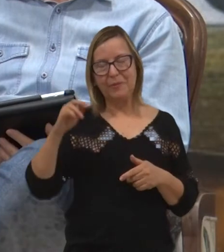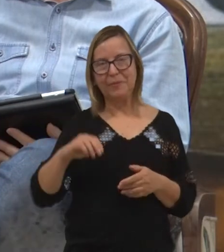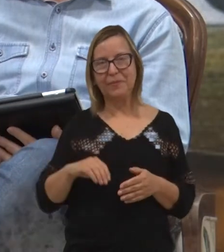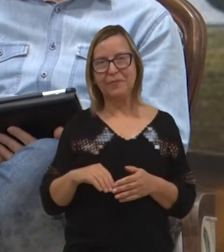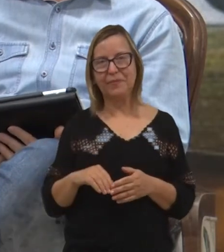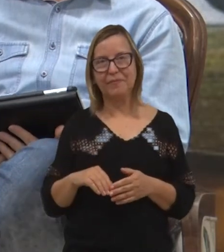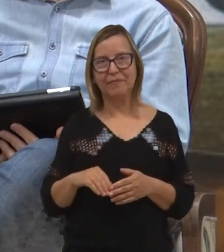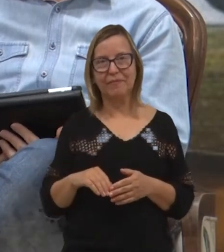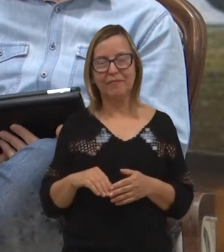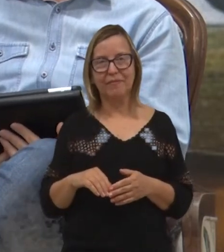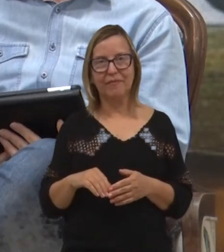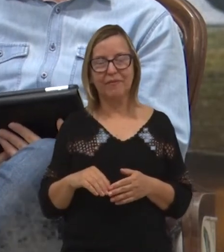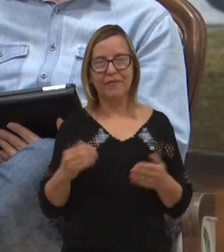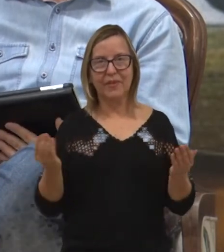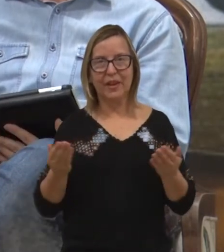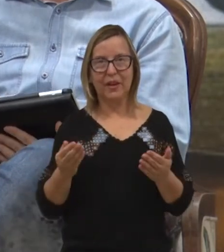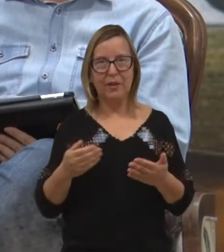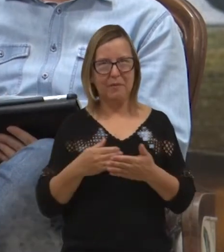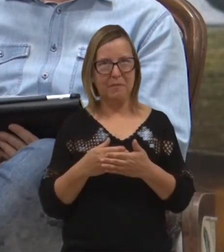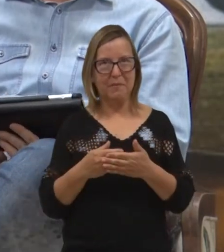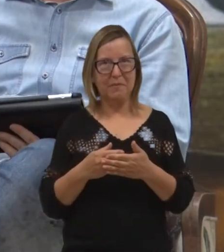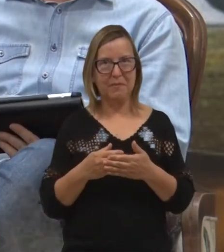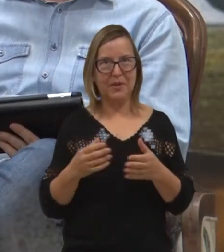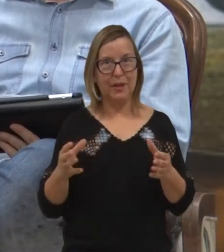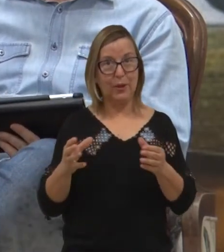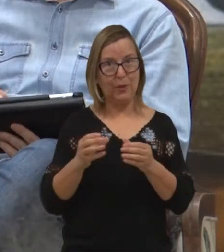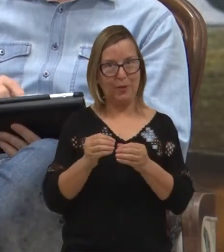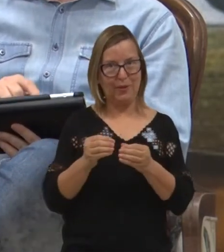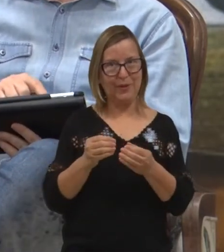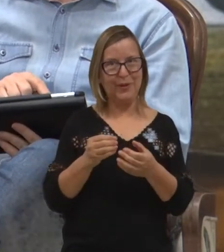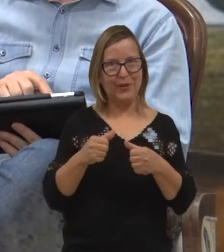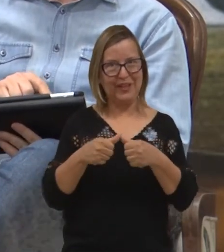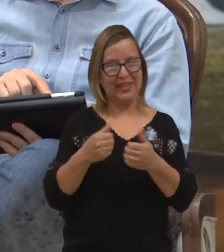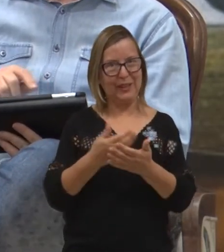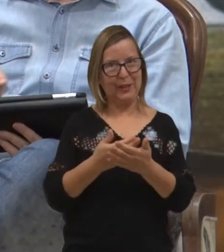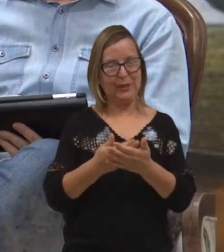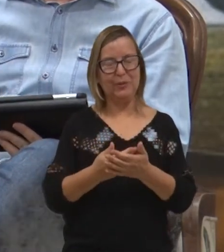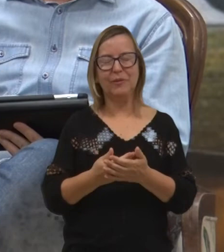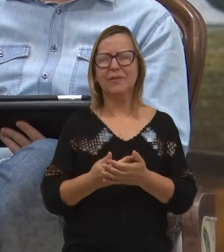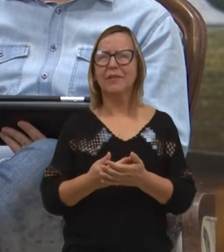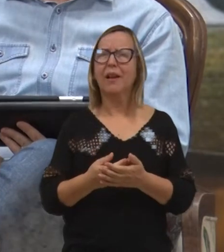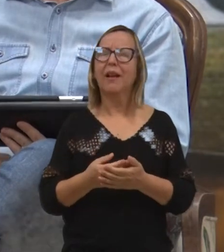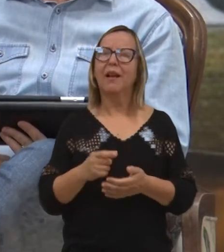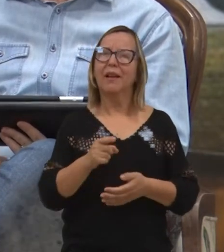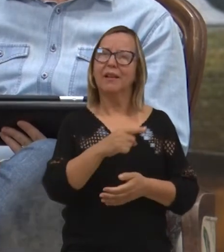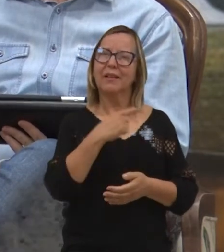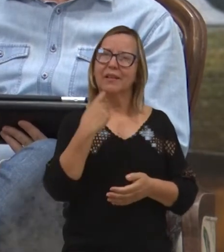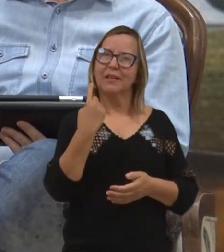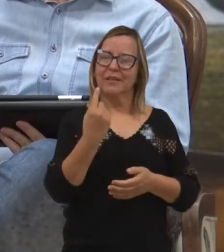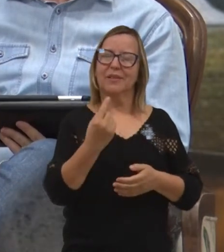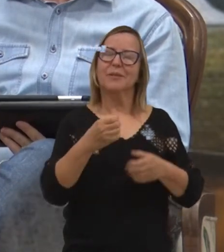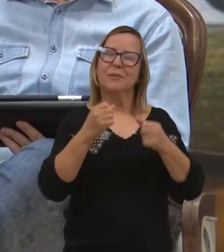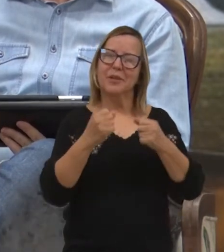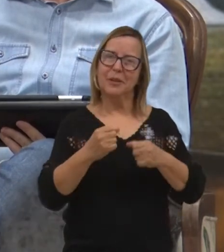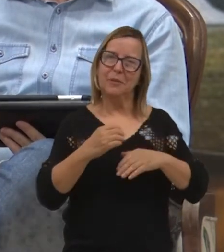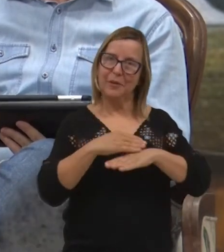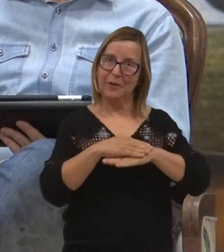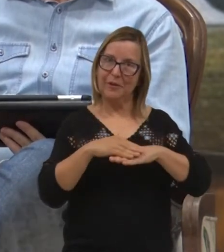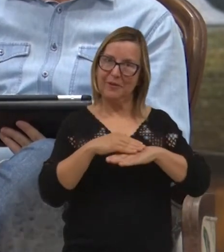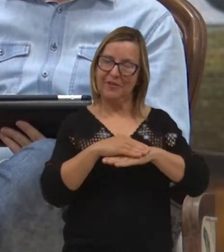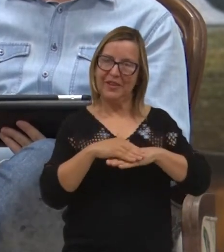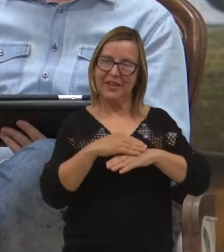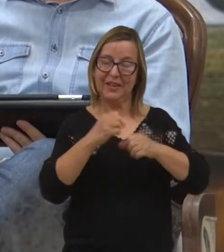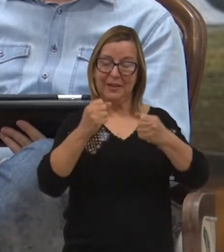eu já caminhando para a conclusão desse momento, porque assim, nós podemos conversar, aplicar de várias e várias